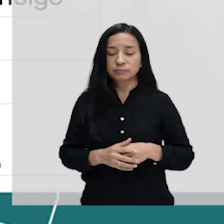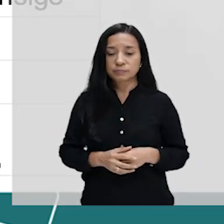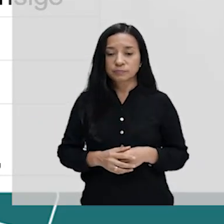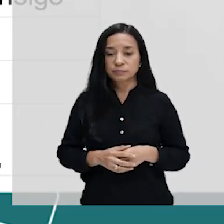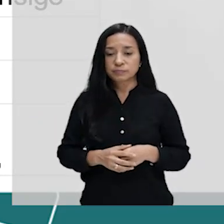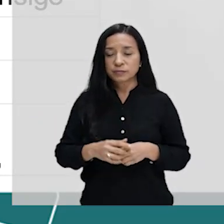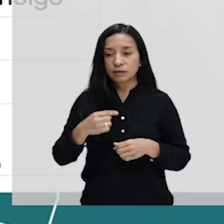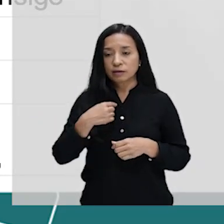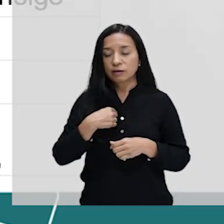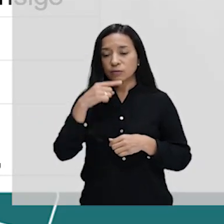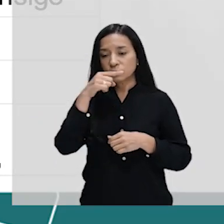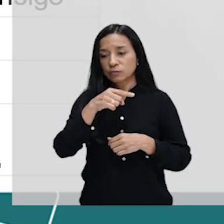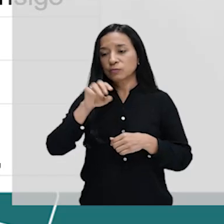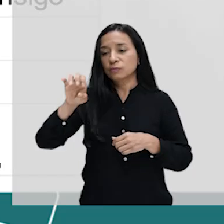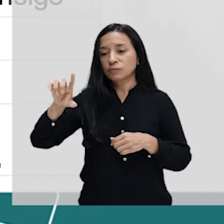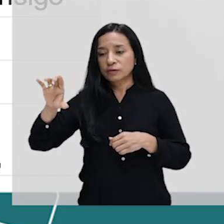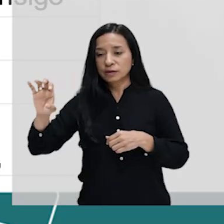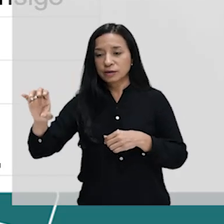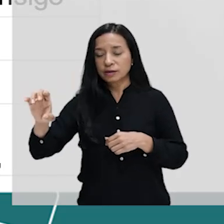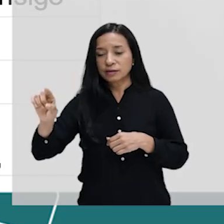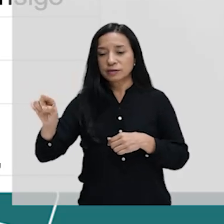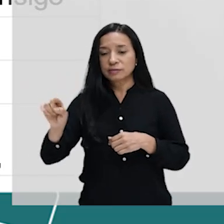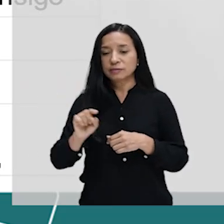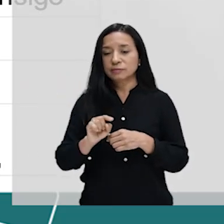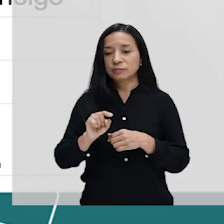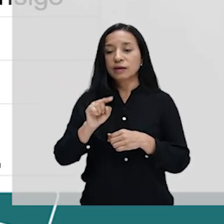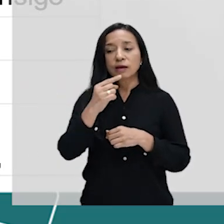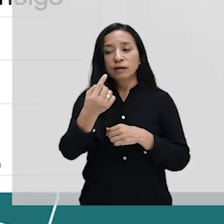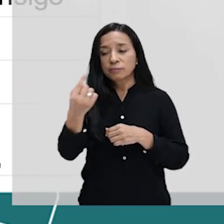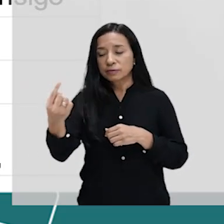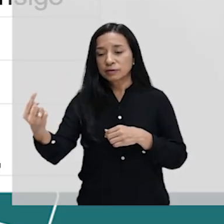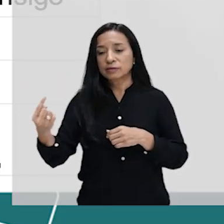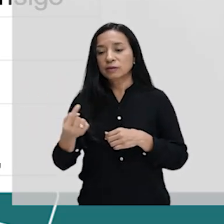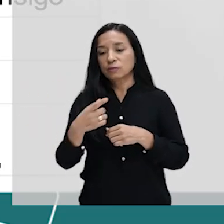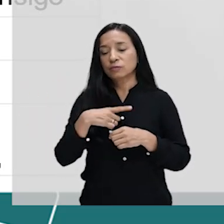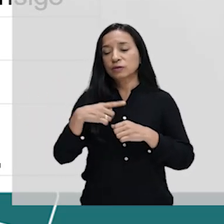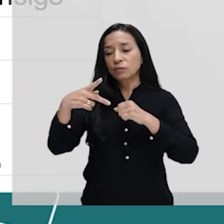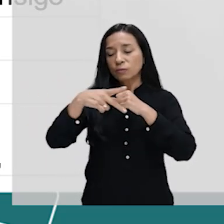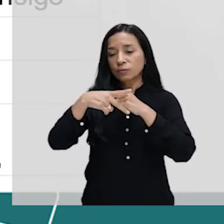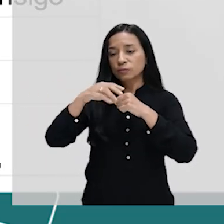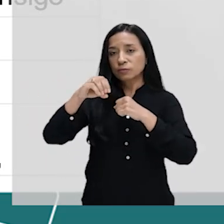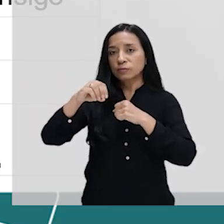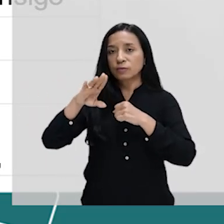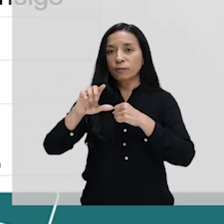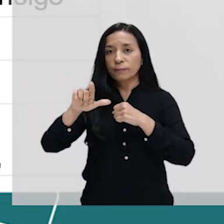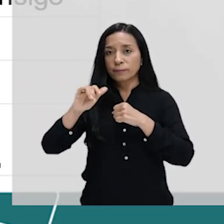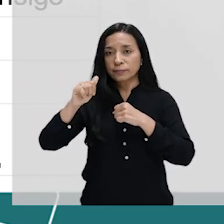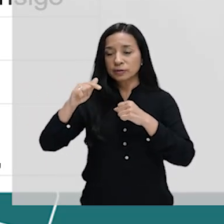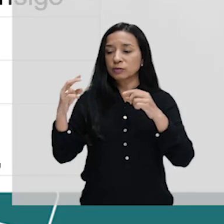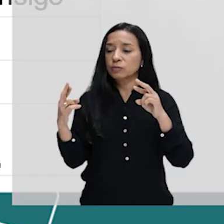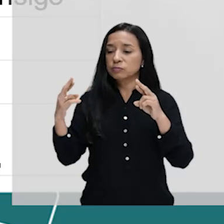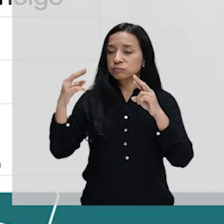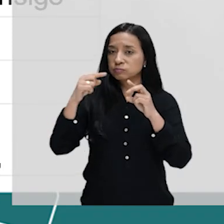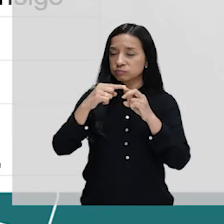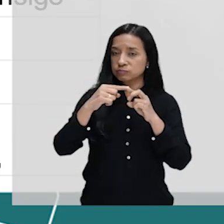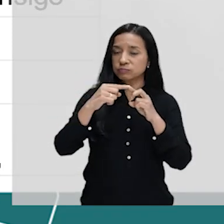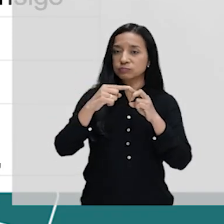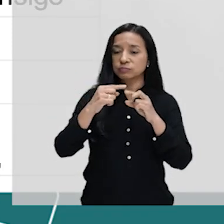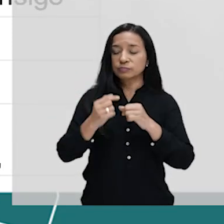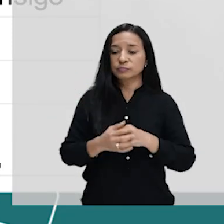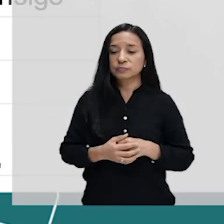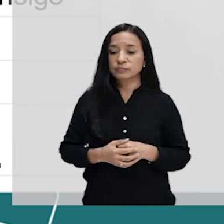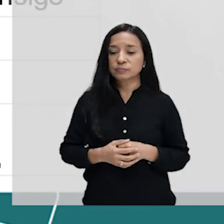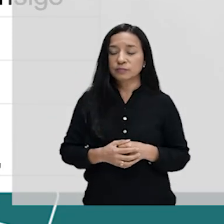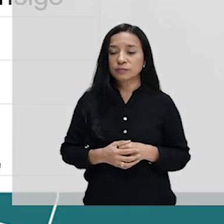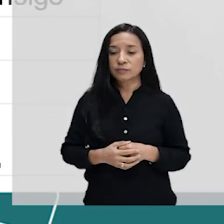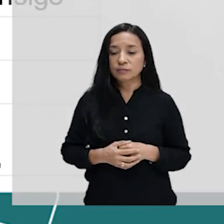tu, ele, nós, vós, eles. E para cada um nós temos um pronome oblíquo que é correspondente, tá certo? Me, mim,